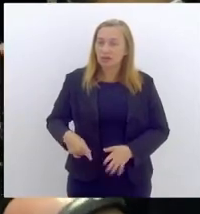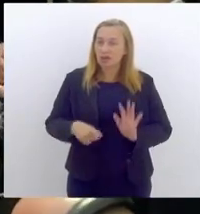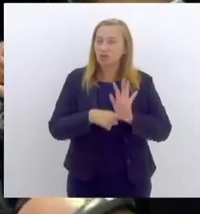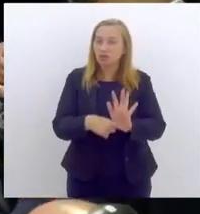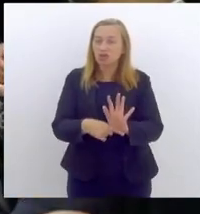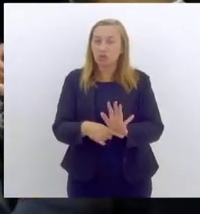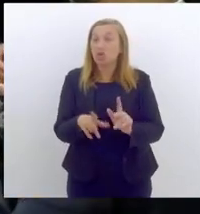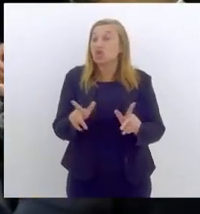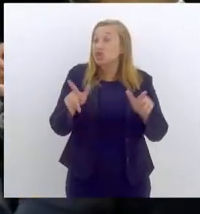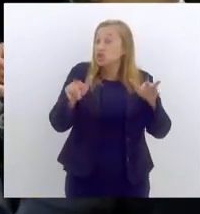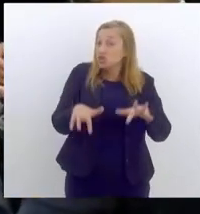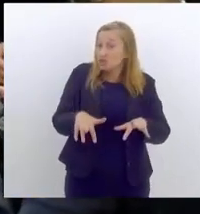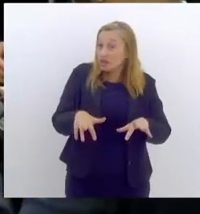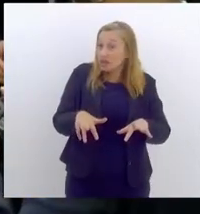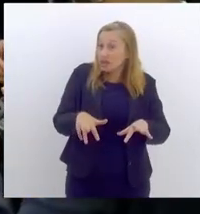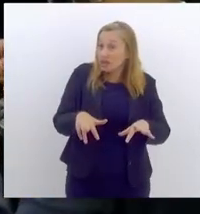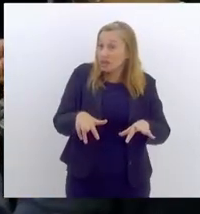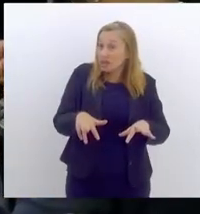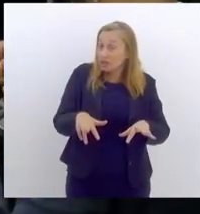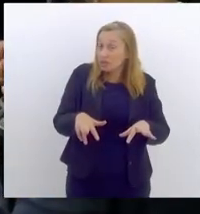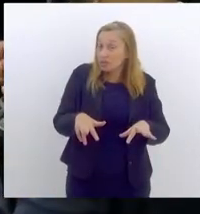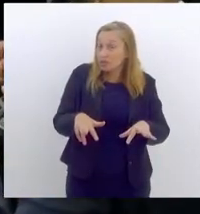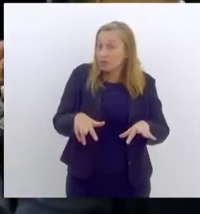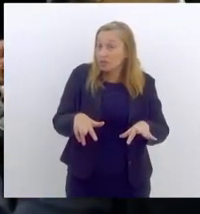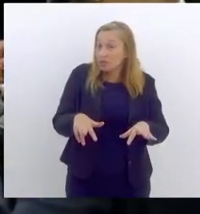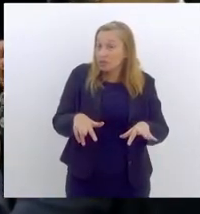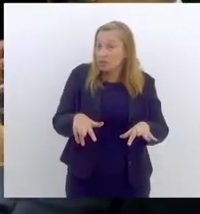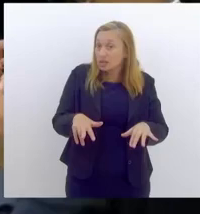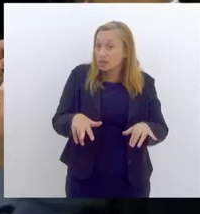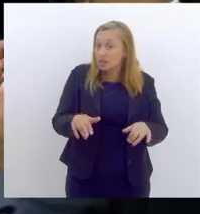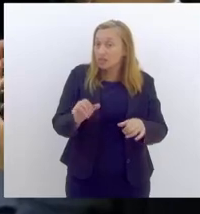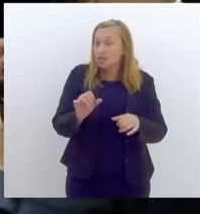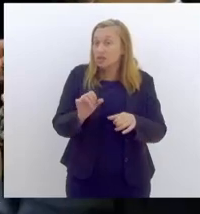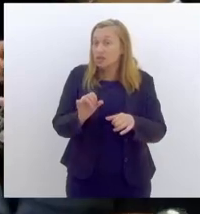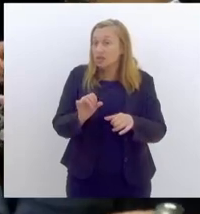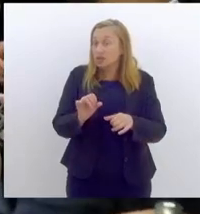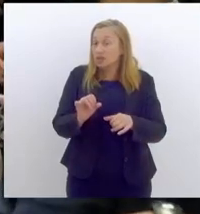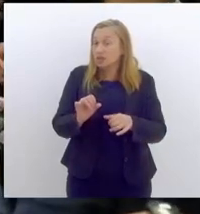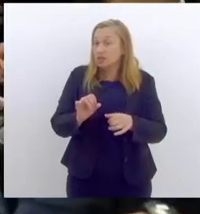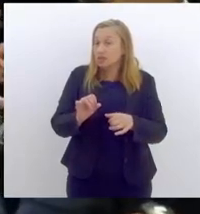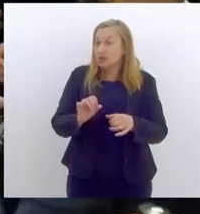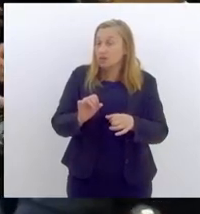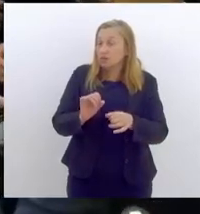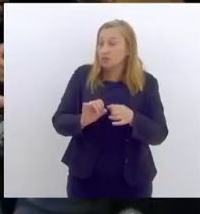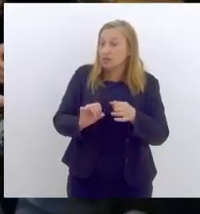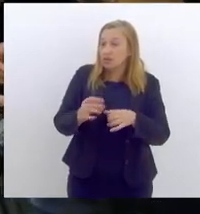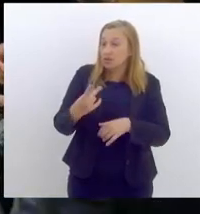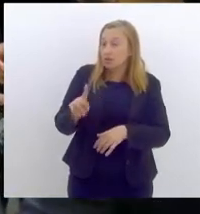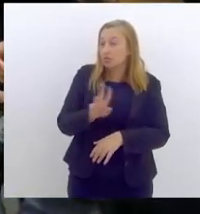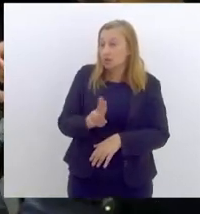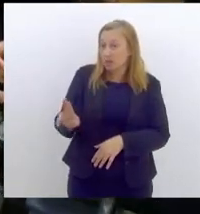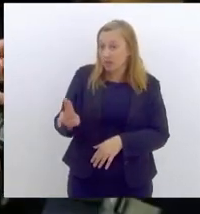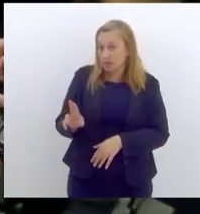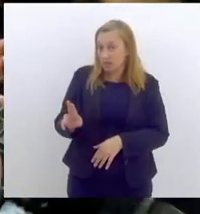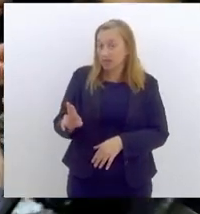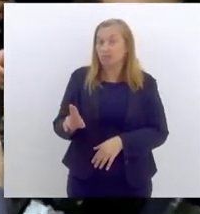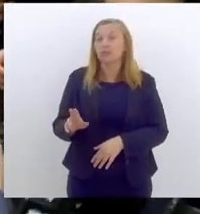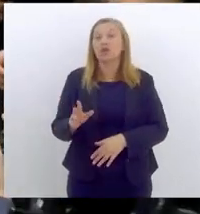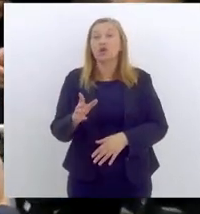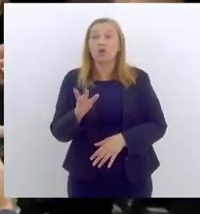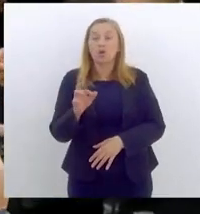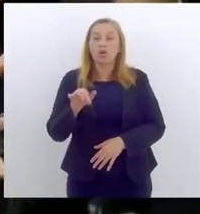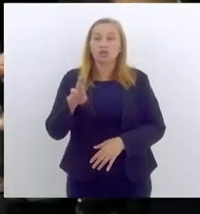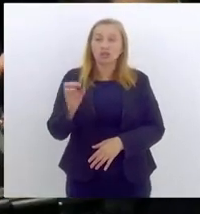diferente daquilo que plantaram no nome dele no período de campanha. Rodrigo